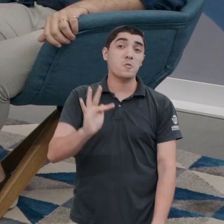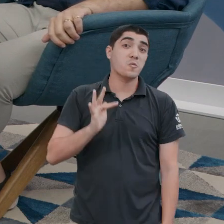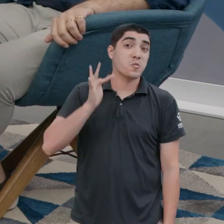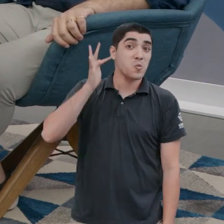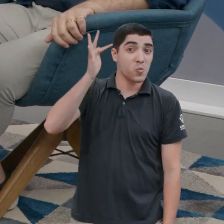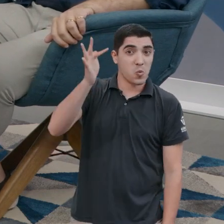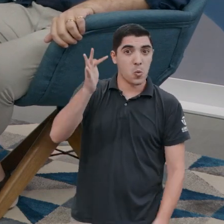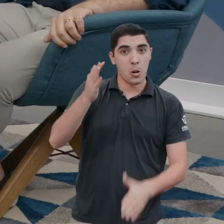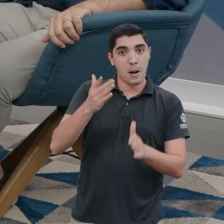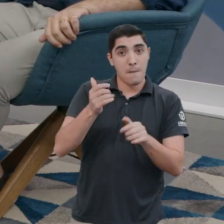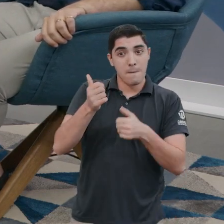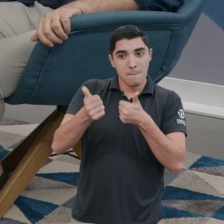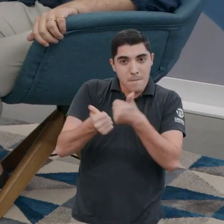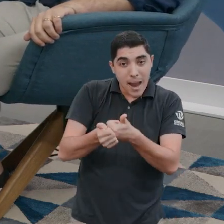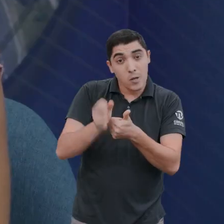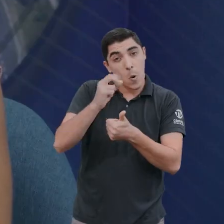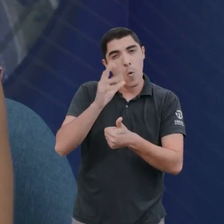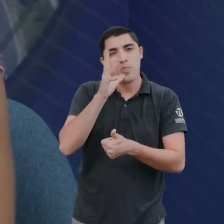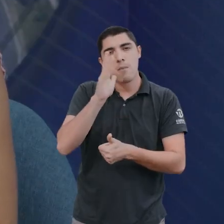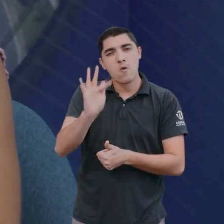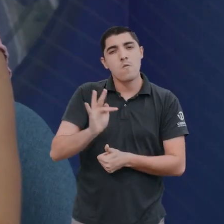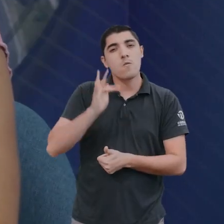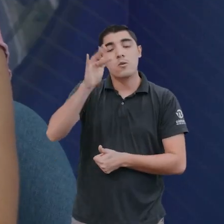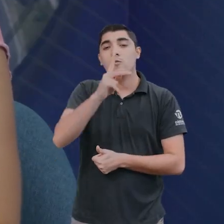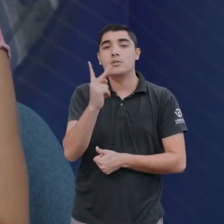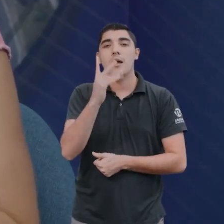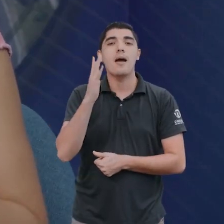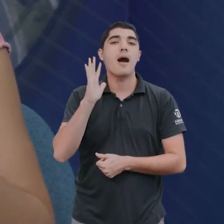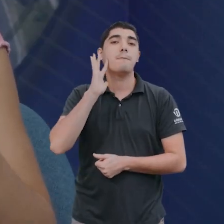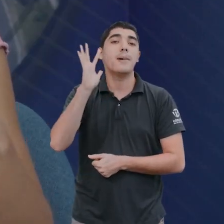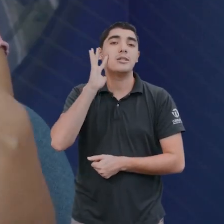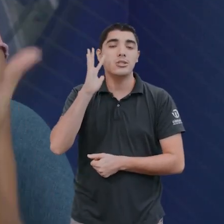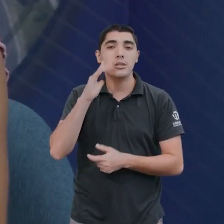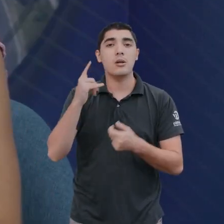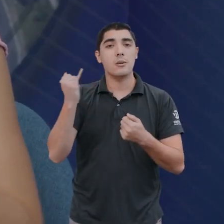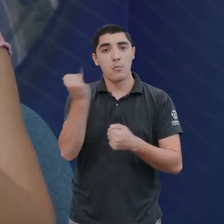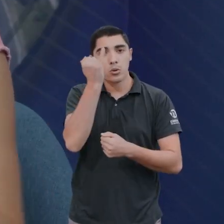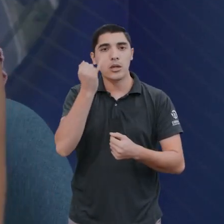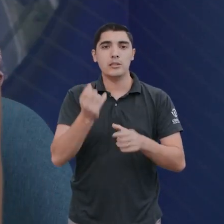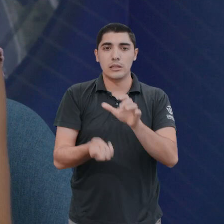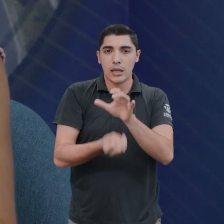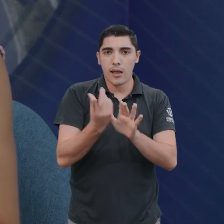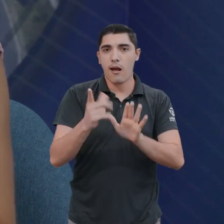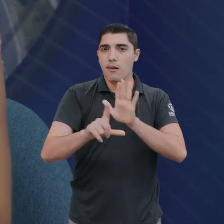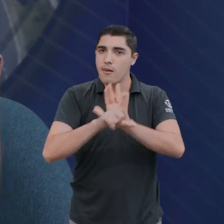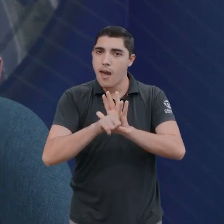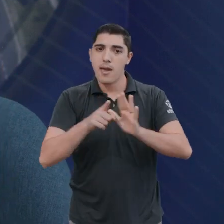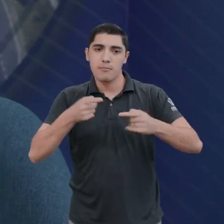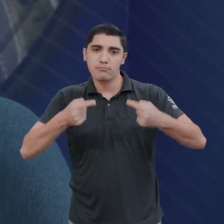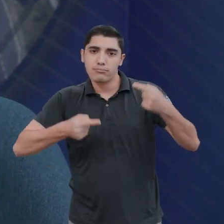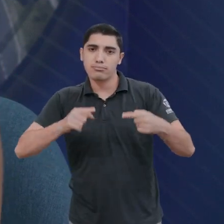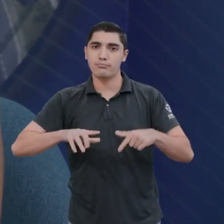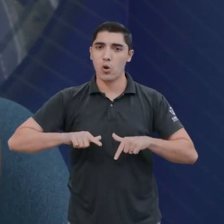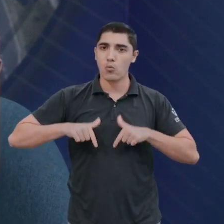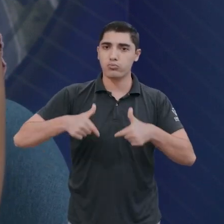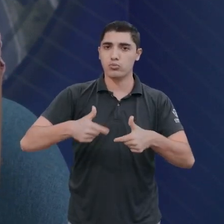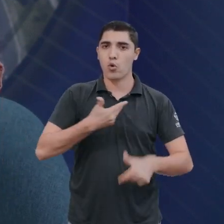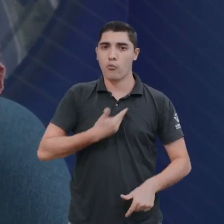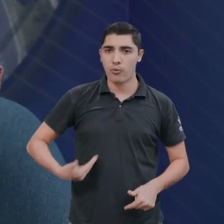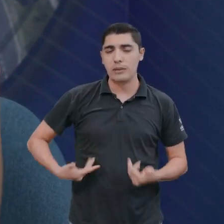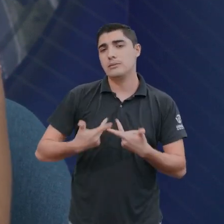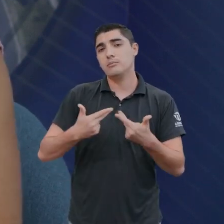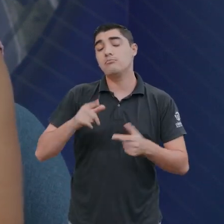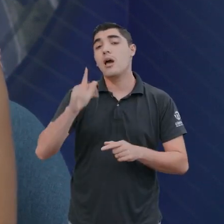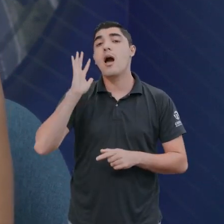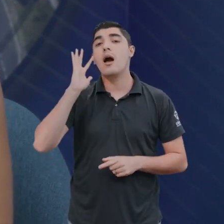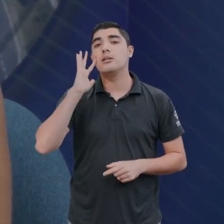e longo prazo? O que ainda precisa ser pensado em termos, né, de diálogos, políticas mesmo, para a gente ter um avanço